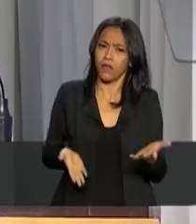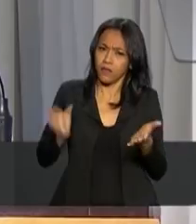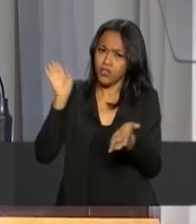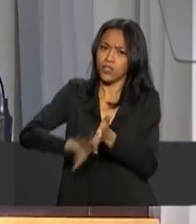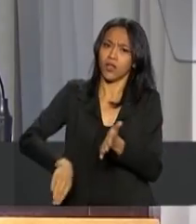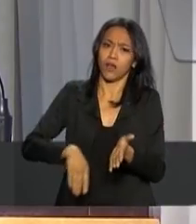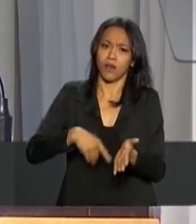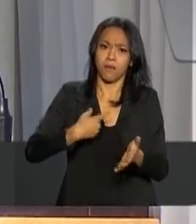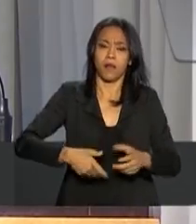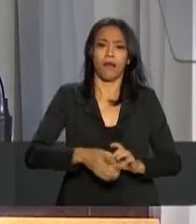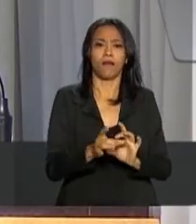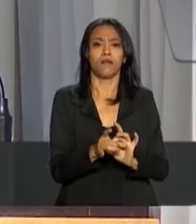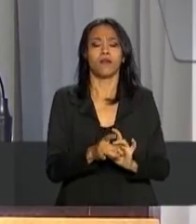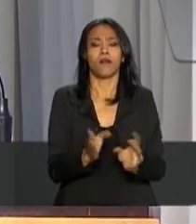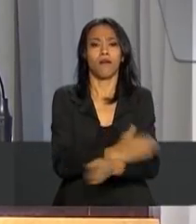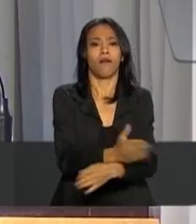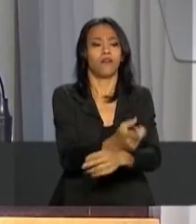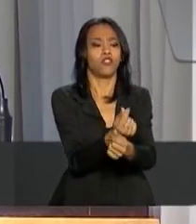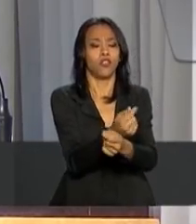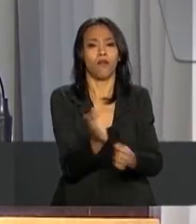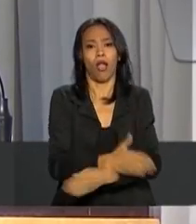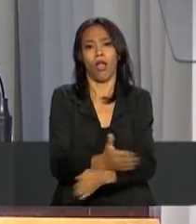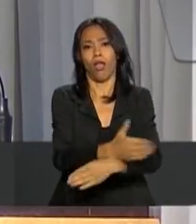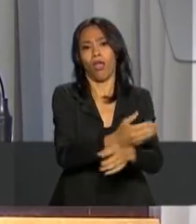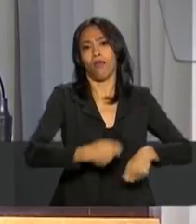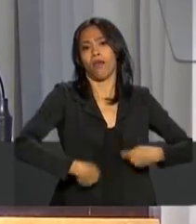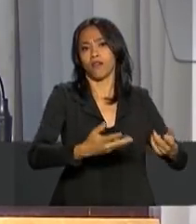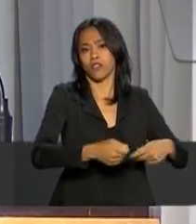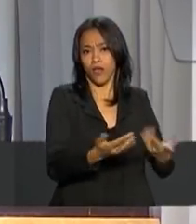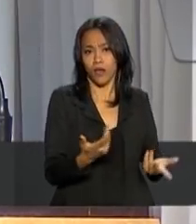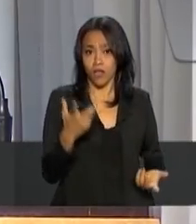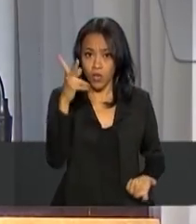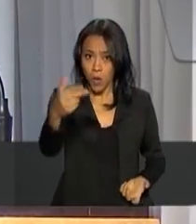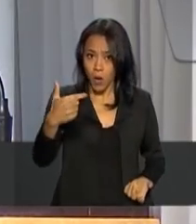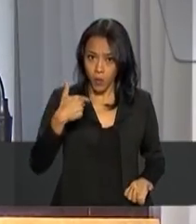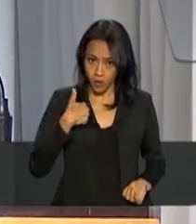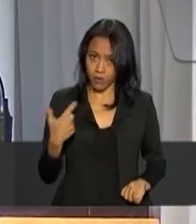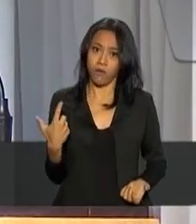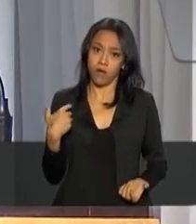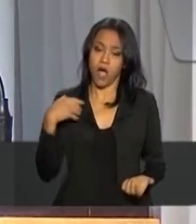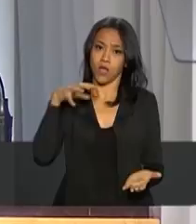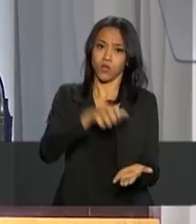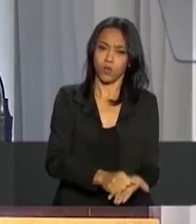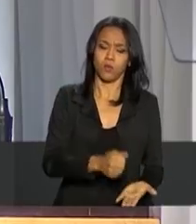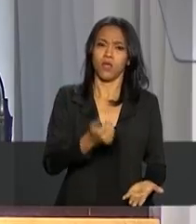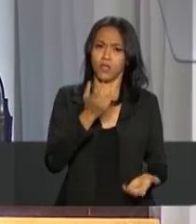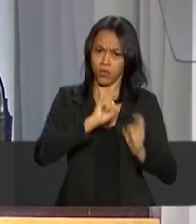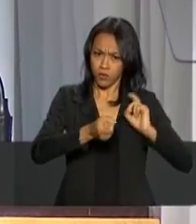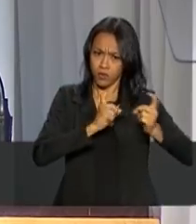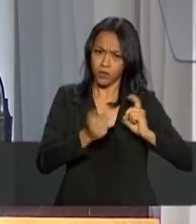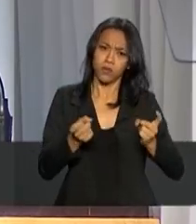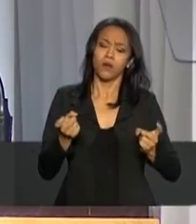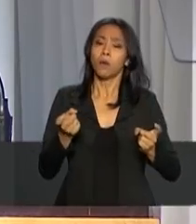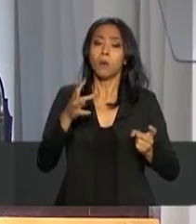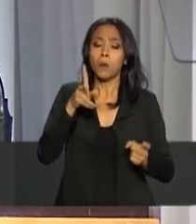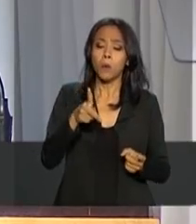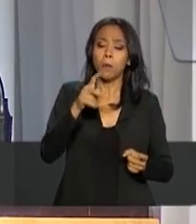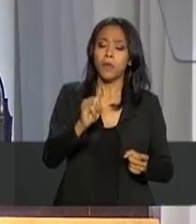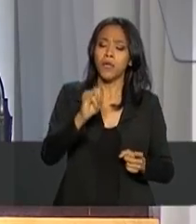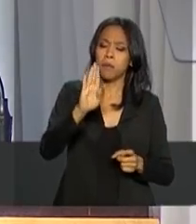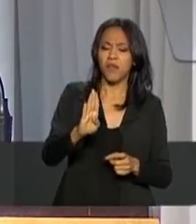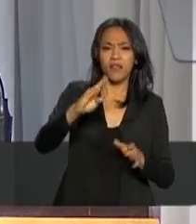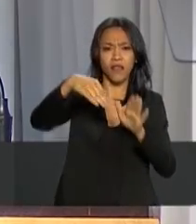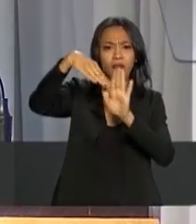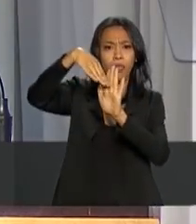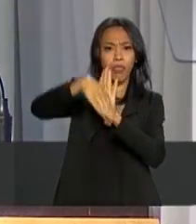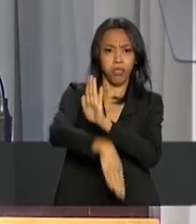atos populistas que levam o país, como eu o peguei, a um PIB negativo. Um PIB negativo,